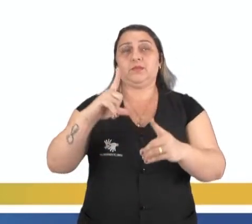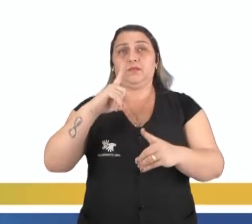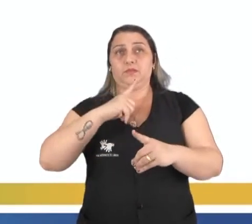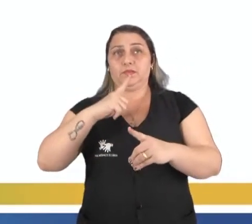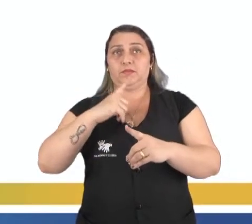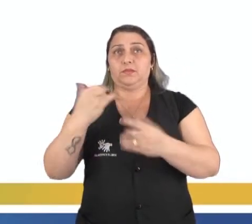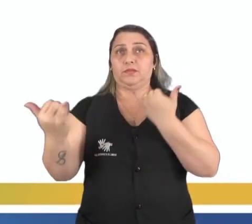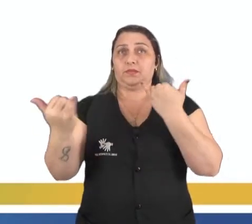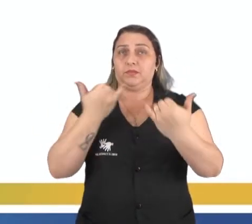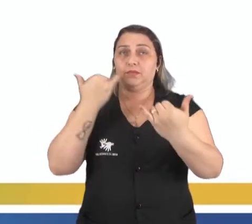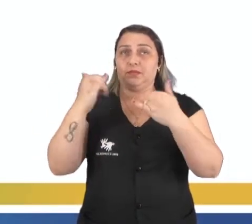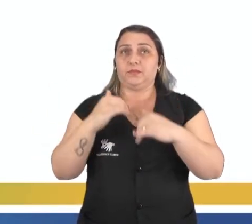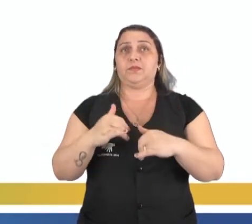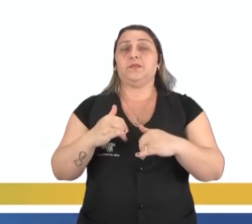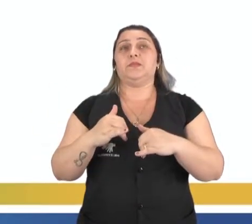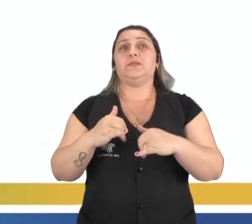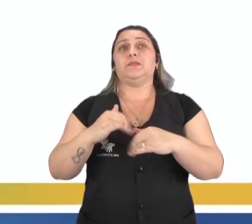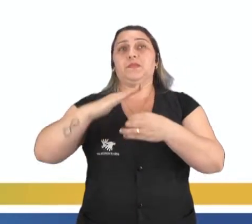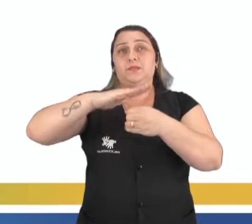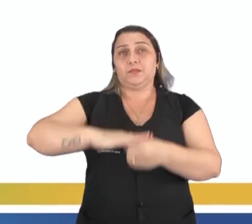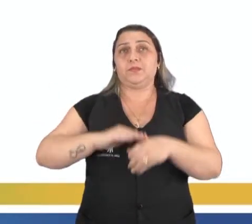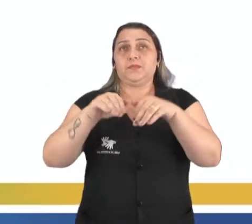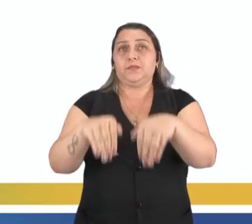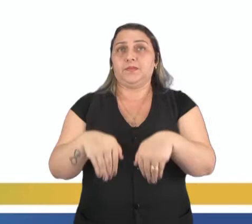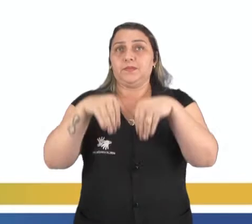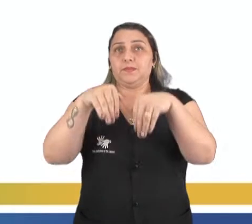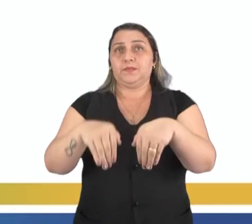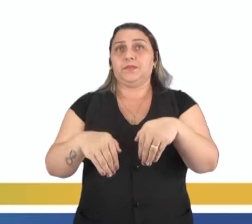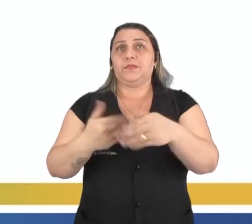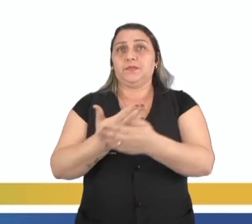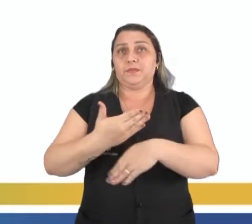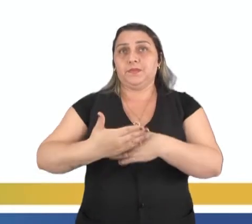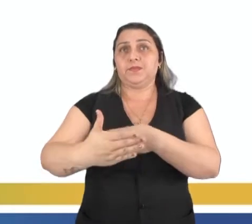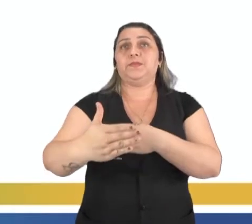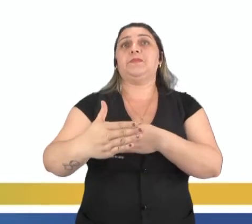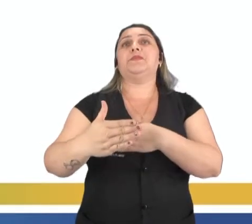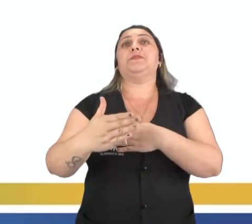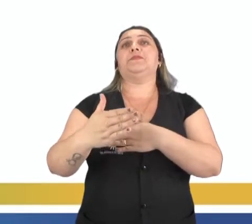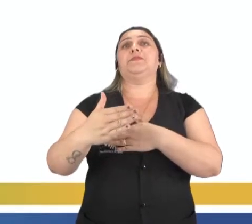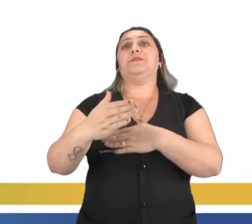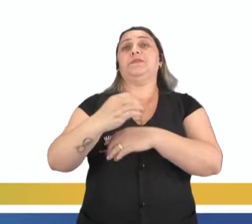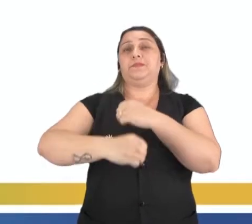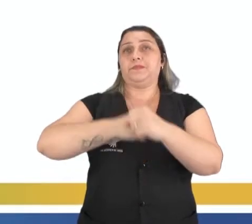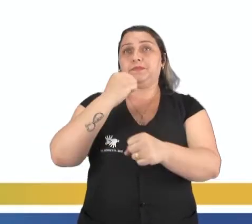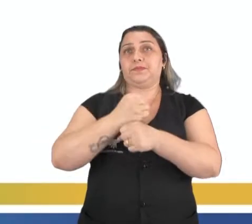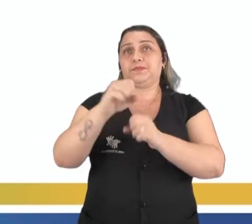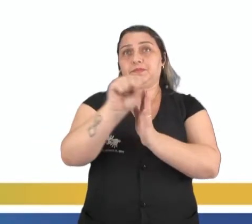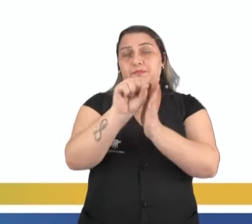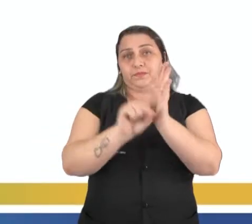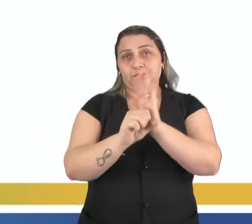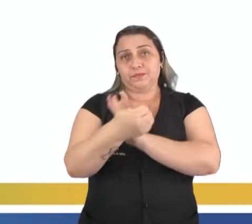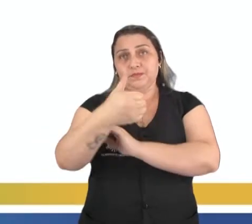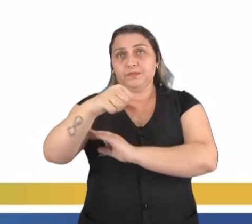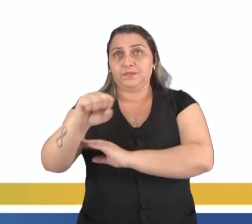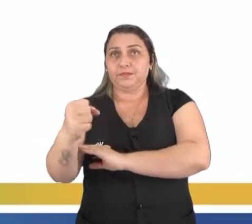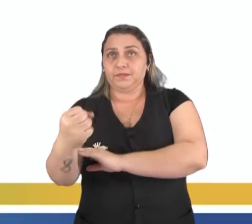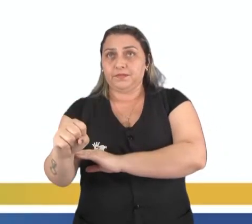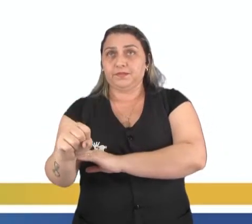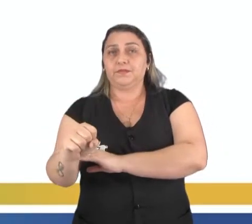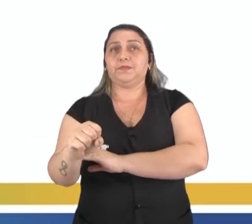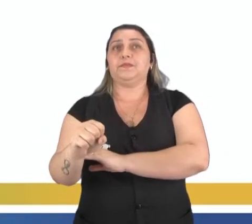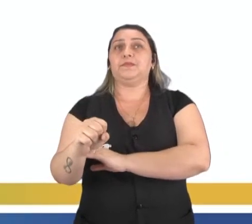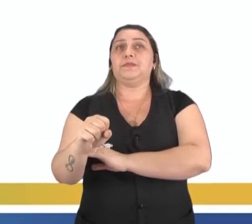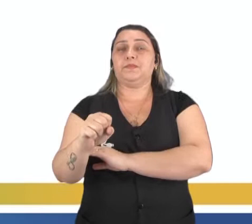seguinte informação. A colonização da Austrália foi iniciada na segunda metade do século XVIII